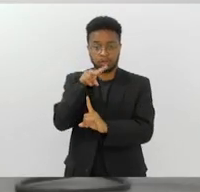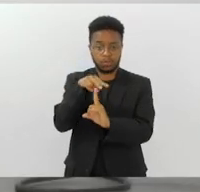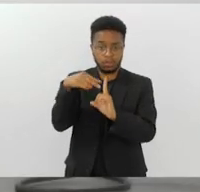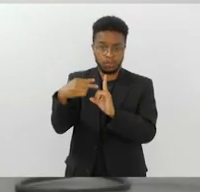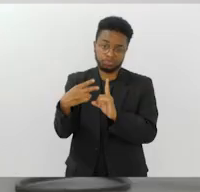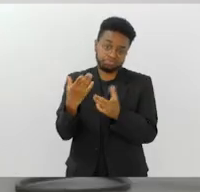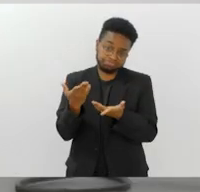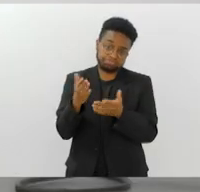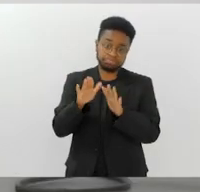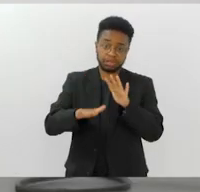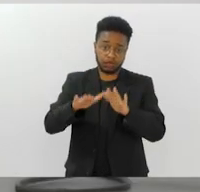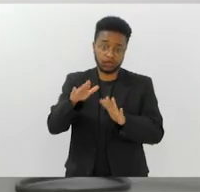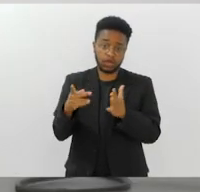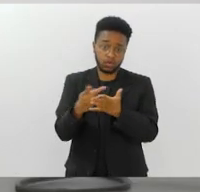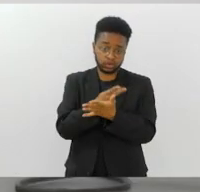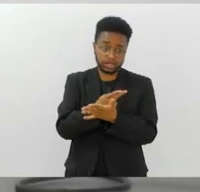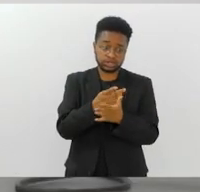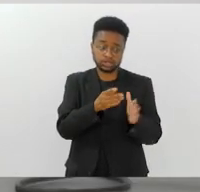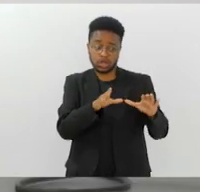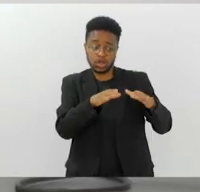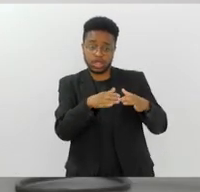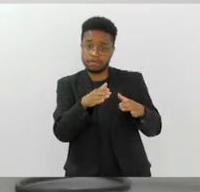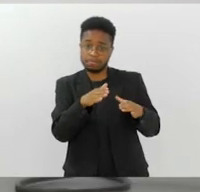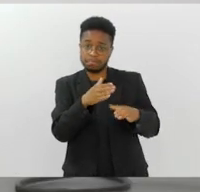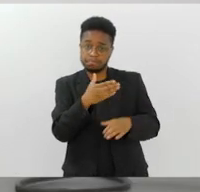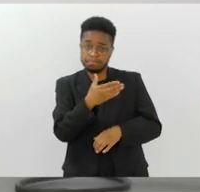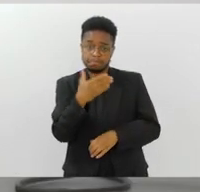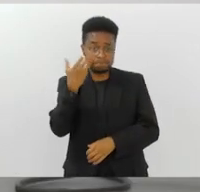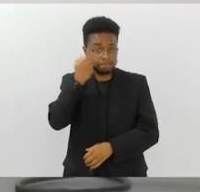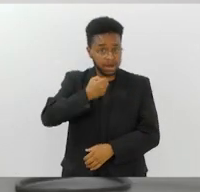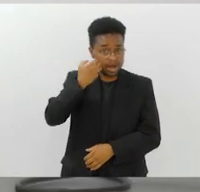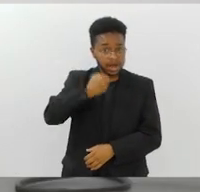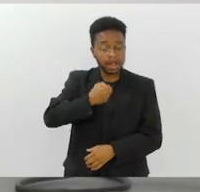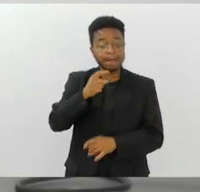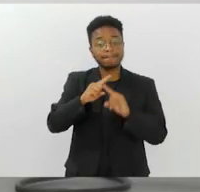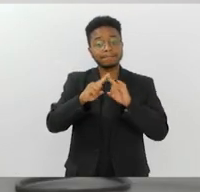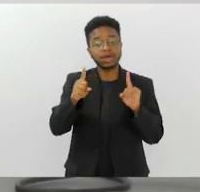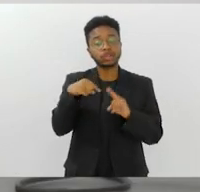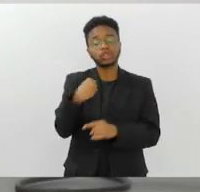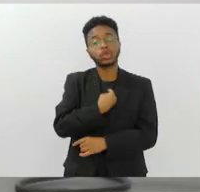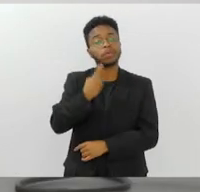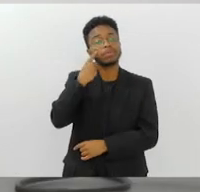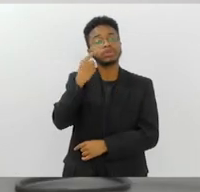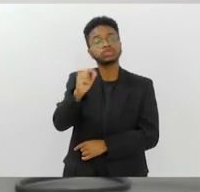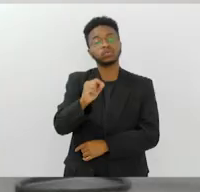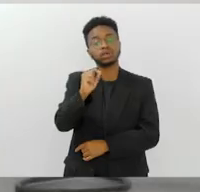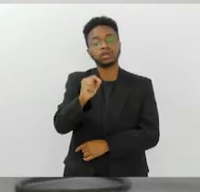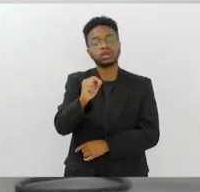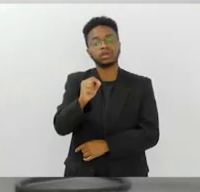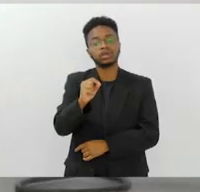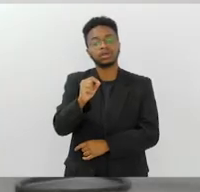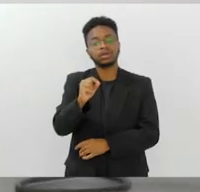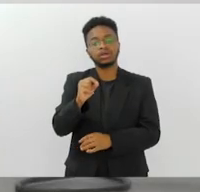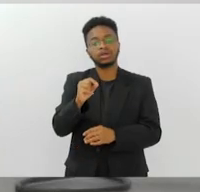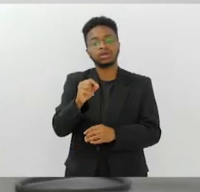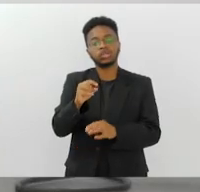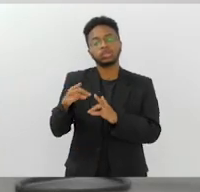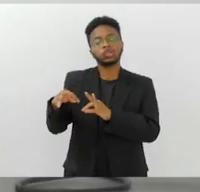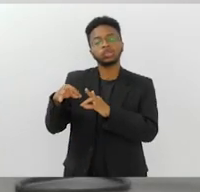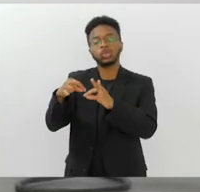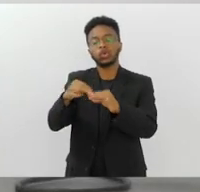esteja sido feito por pessoas brancas geralmente por exemplo nós achamos o nós achamos que todo chinês é